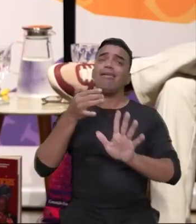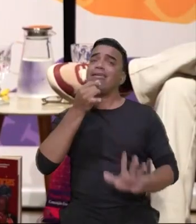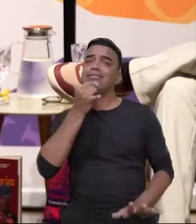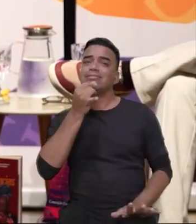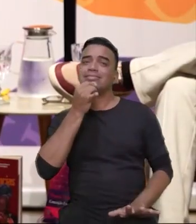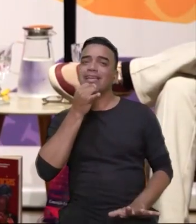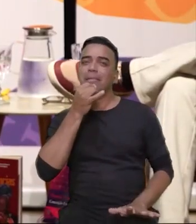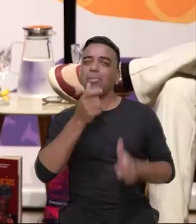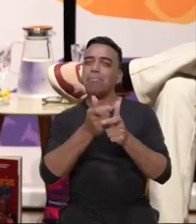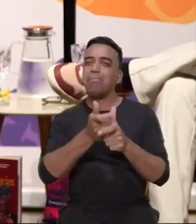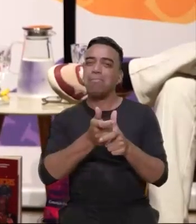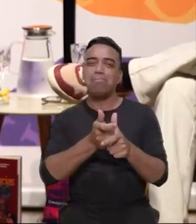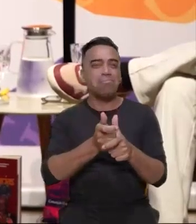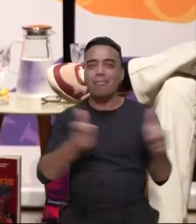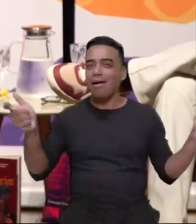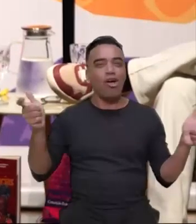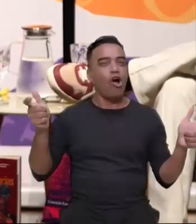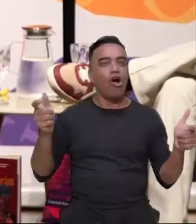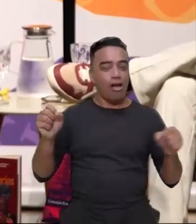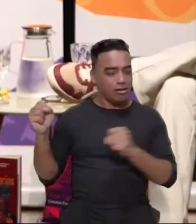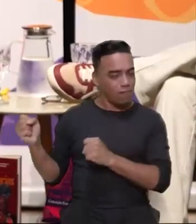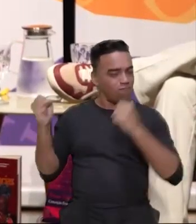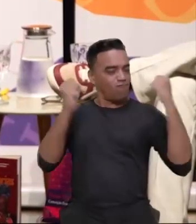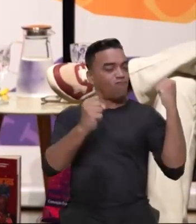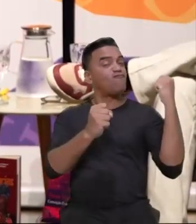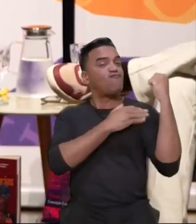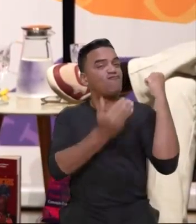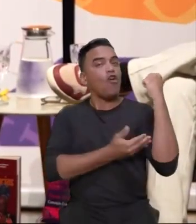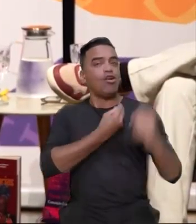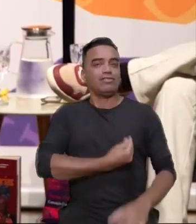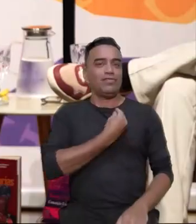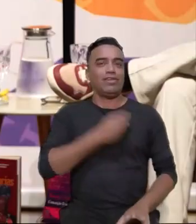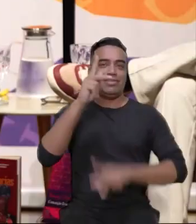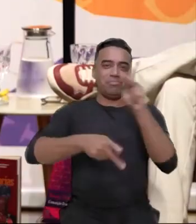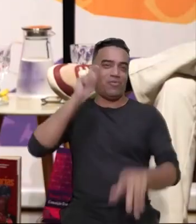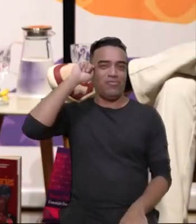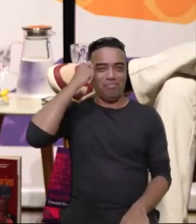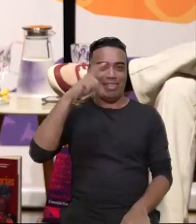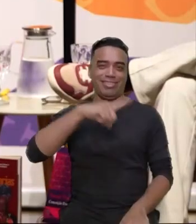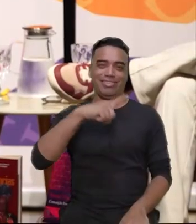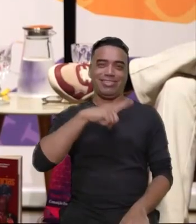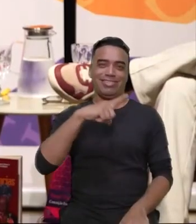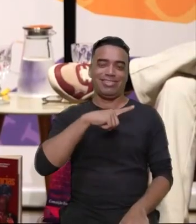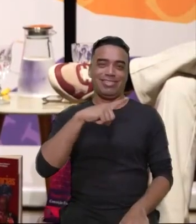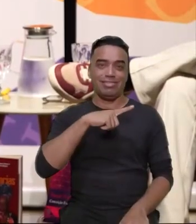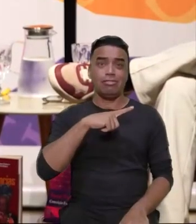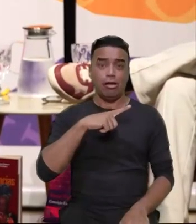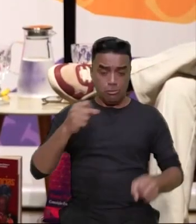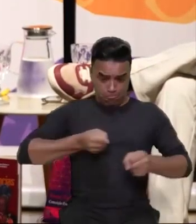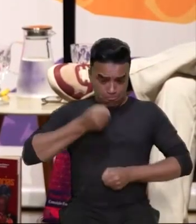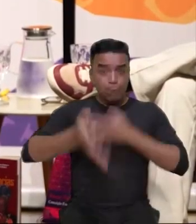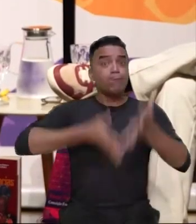exemplificou muito essa pulsão de vida que a gente tem, essa pulsão que não